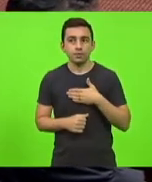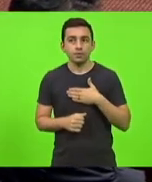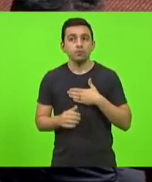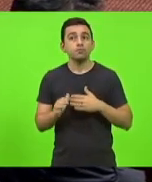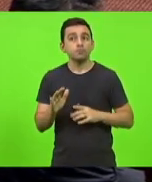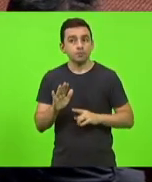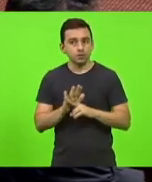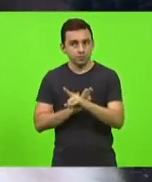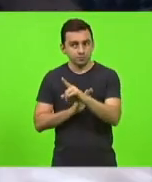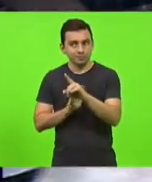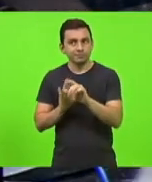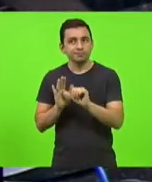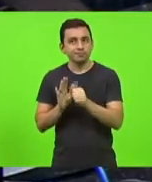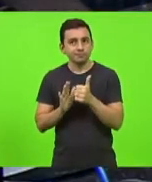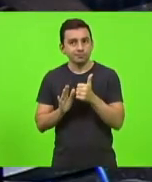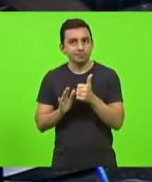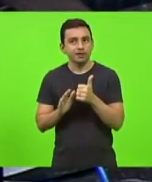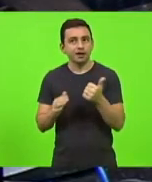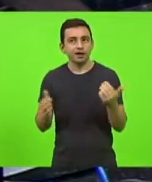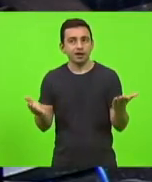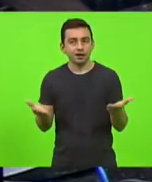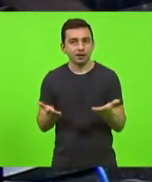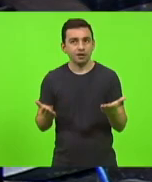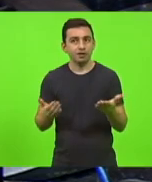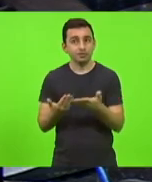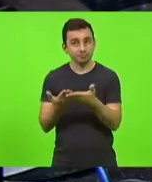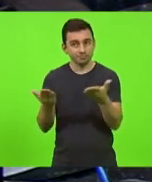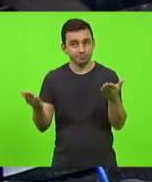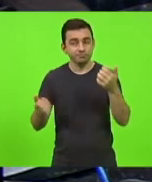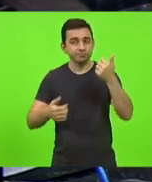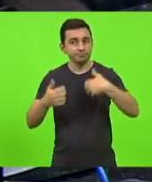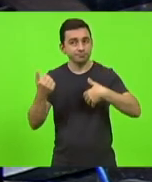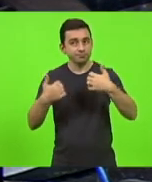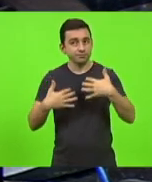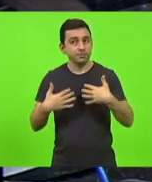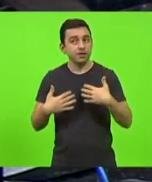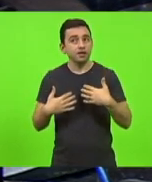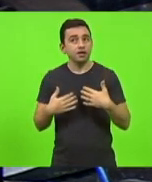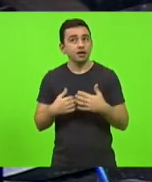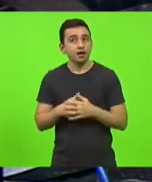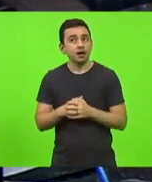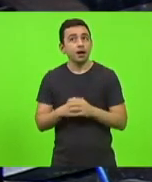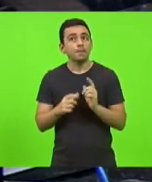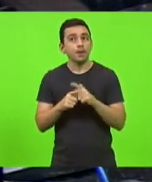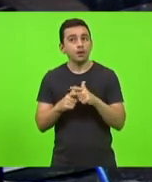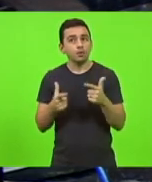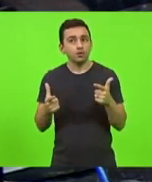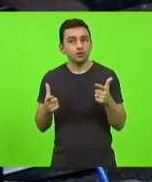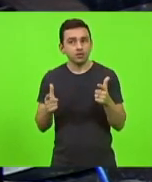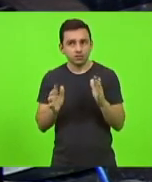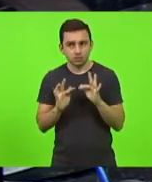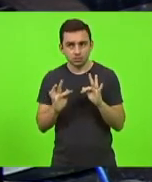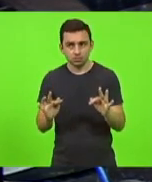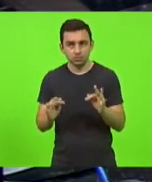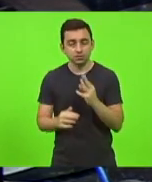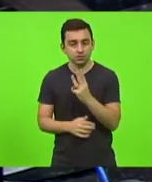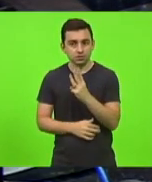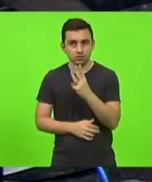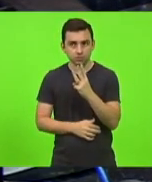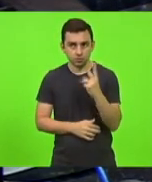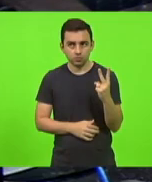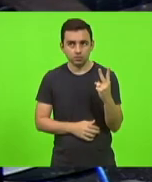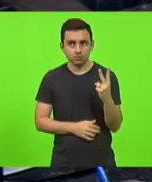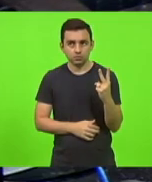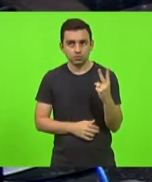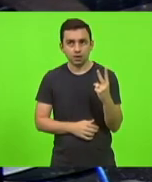fez sentido agora com as manifestações dos senhores deputados. A maioria simples, correto? Nós temos 32 deputados,